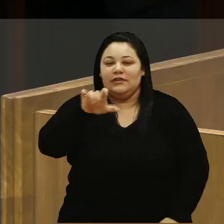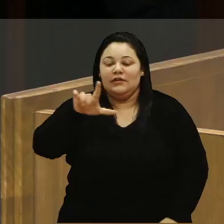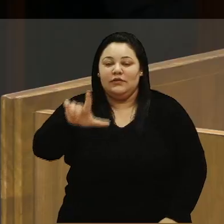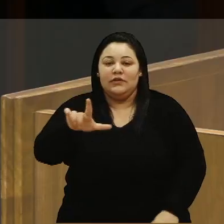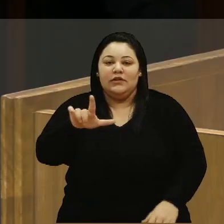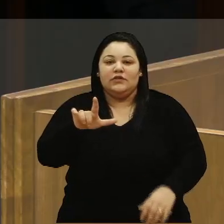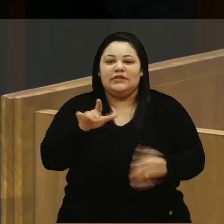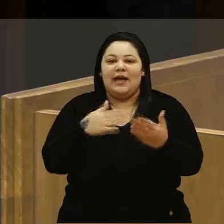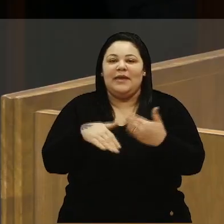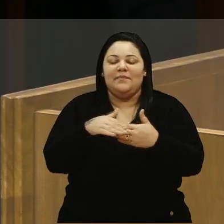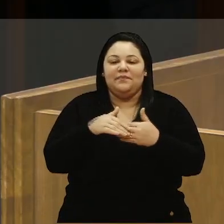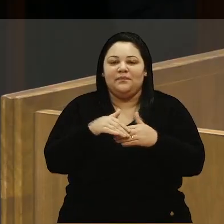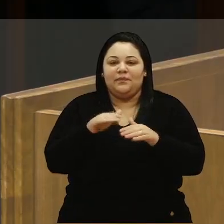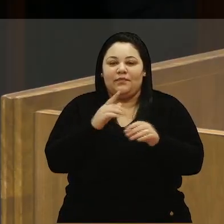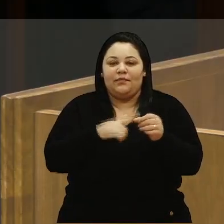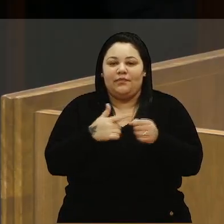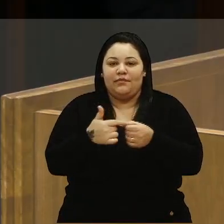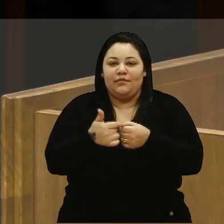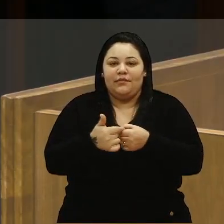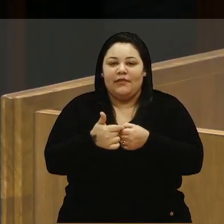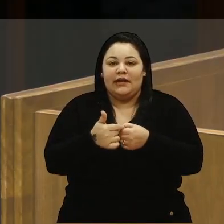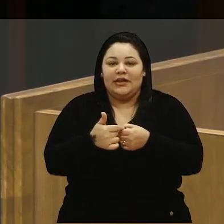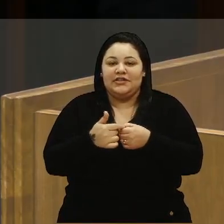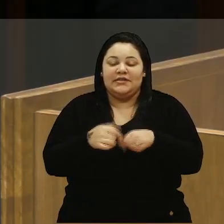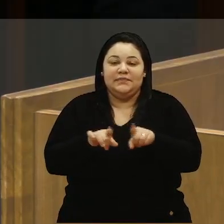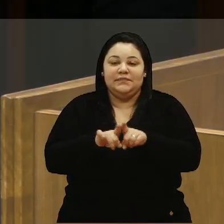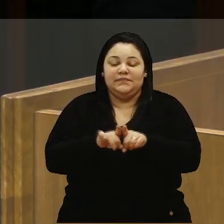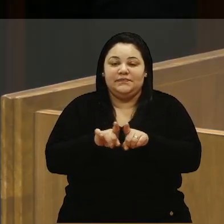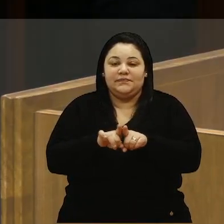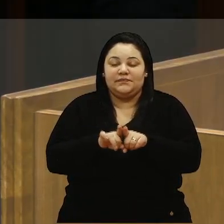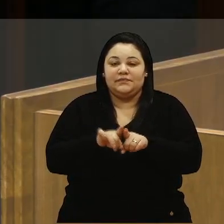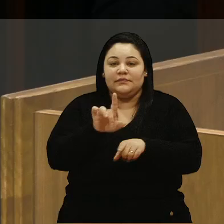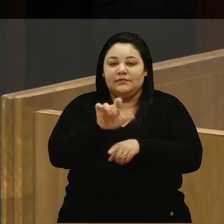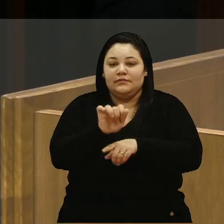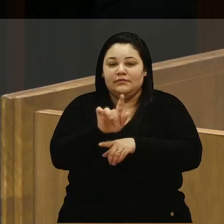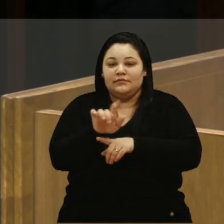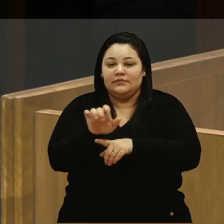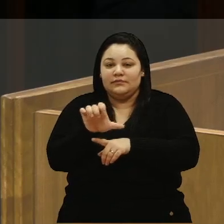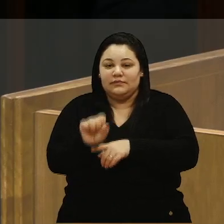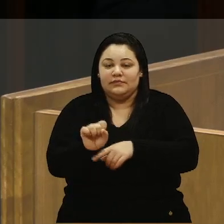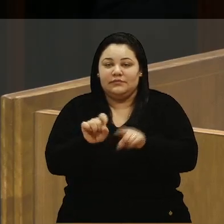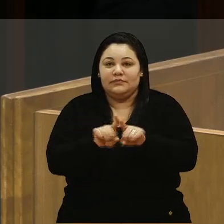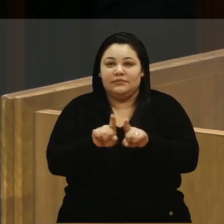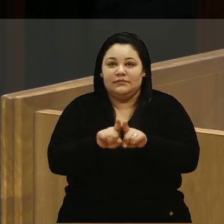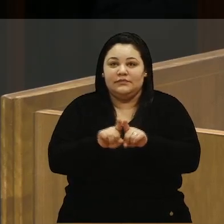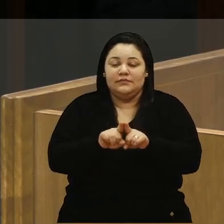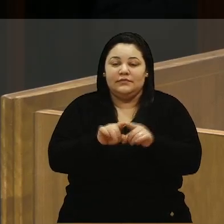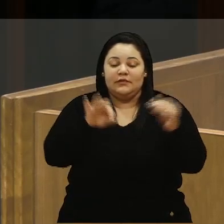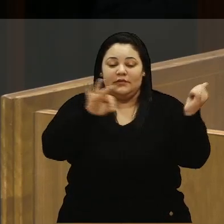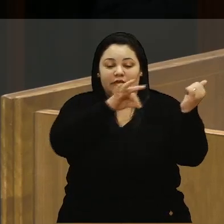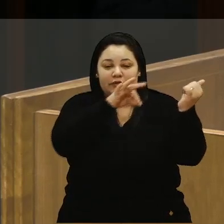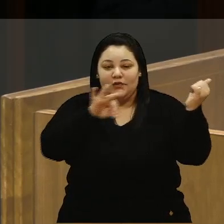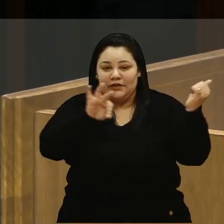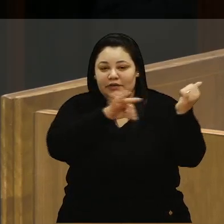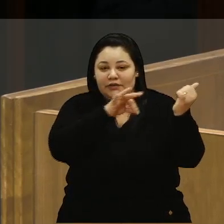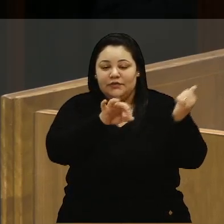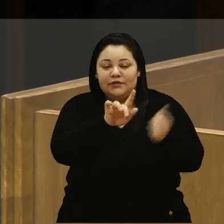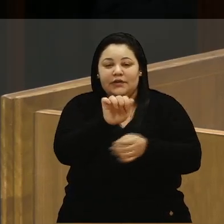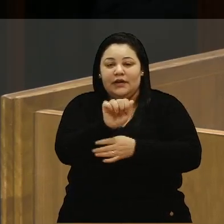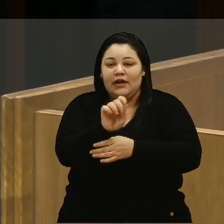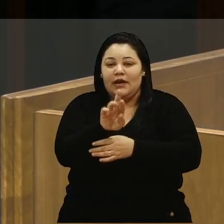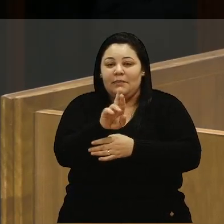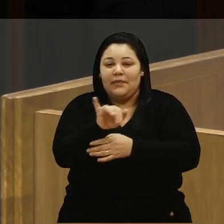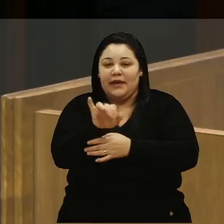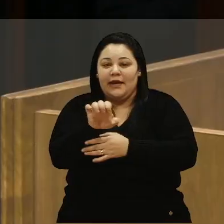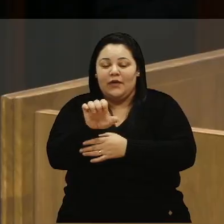Lages, Anderson Magrinelli, o gaita, Pedro Kautbach, no violino, Gabriel Lorandi no